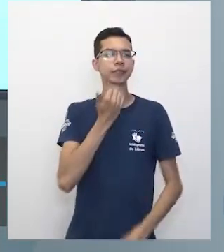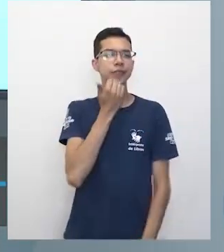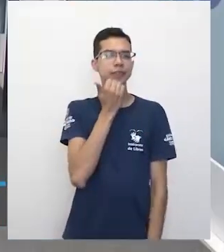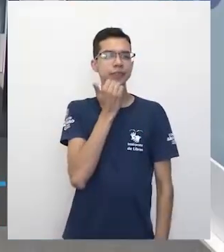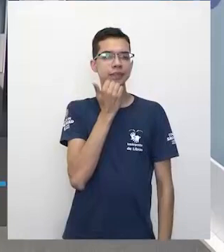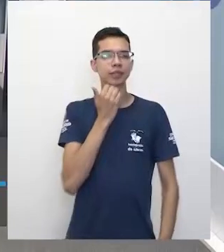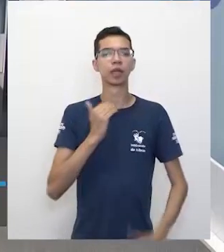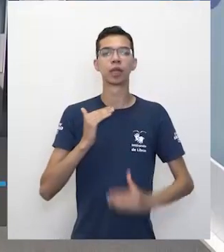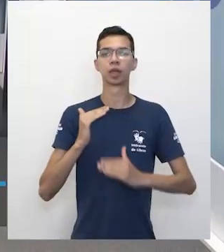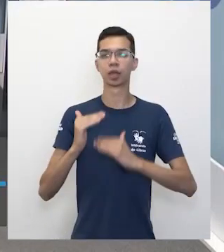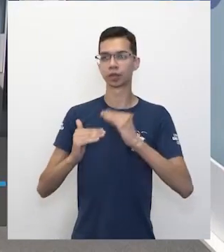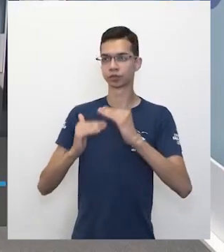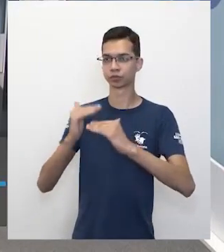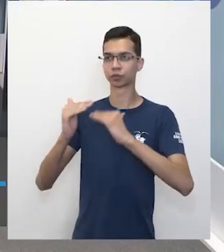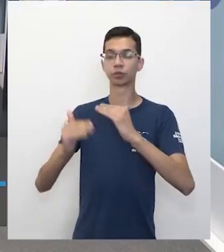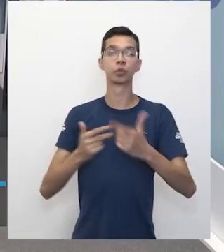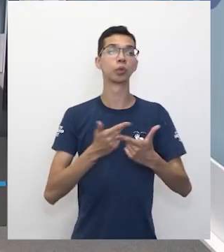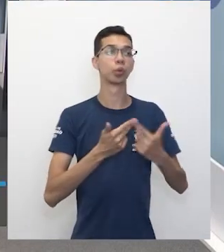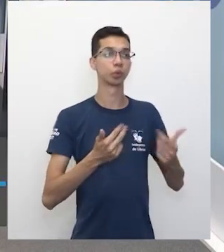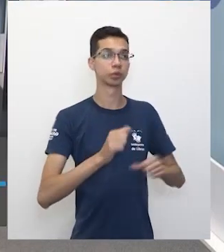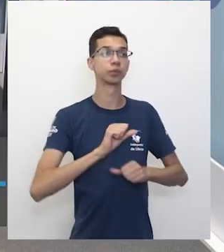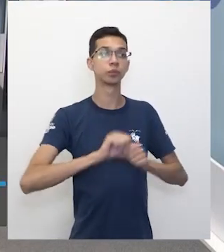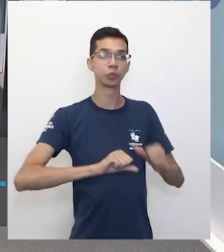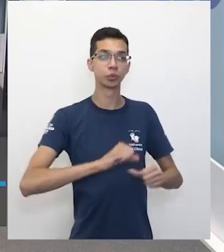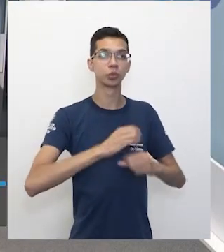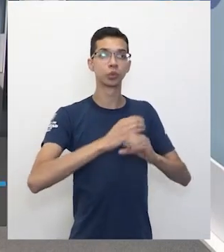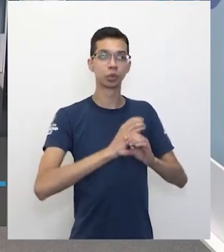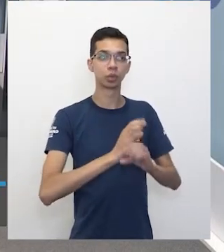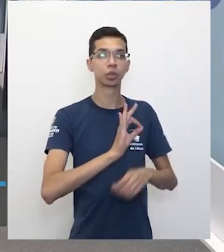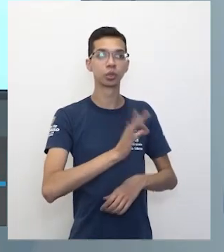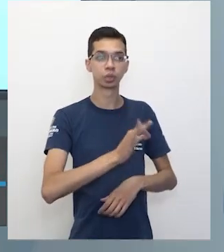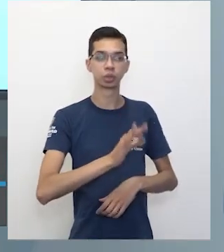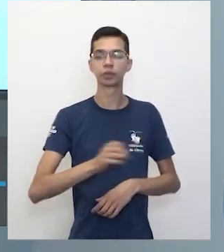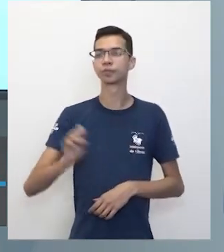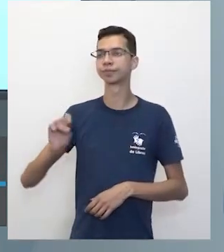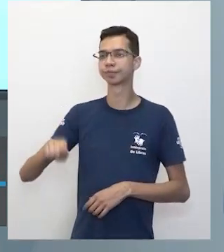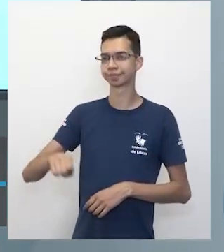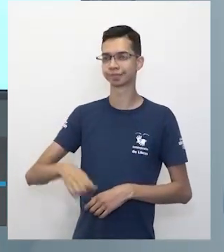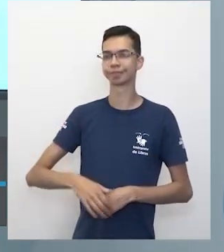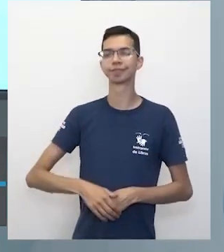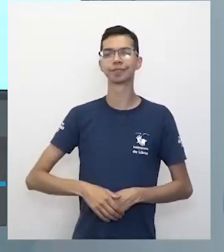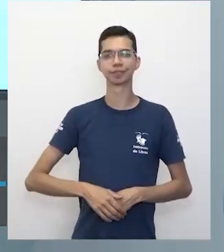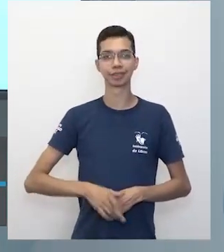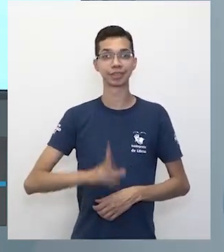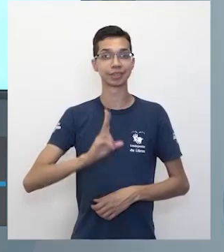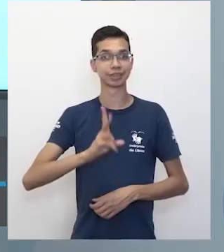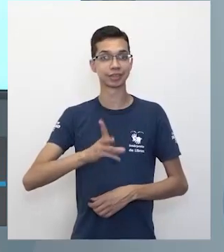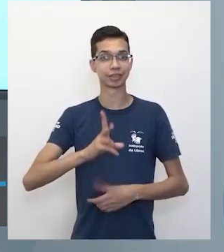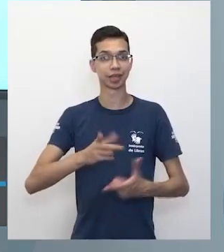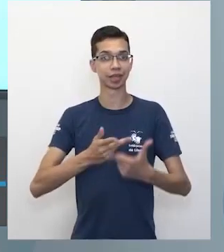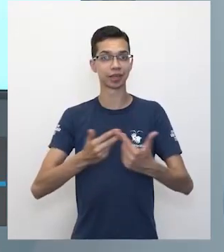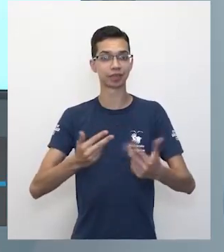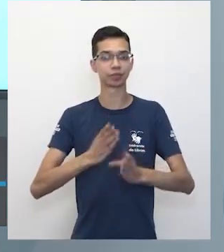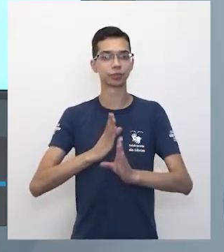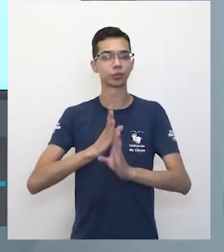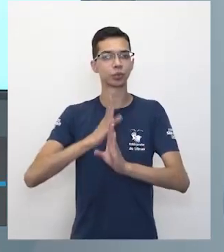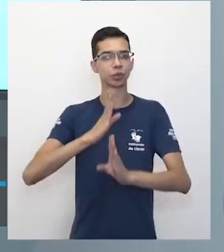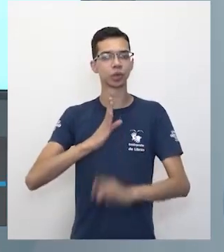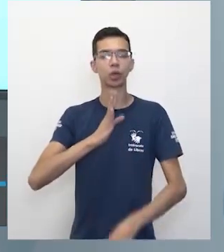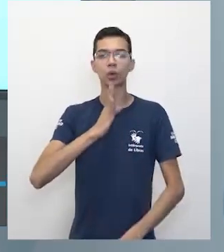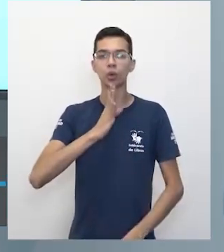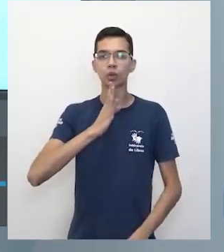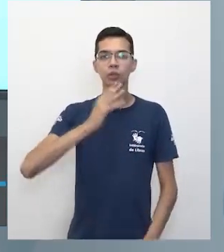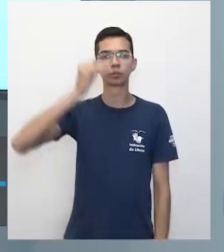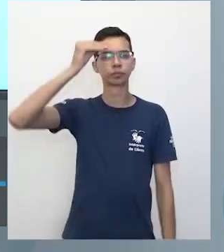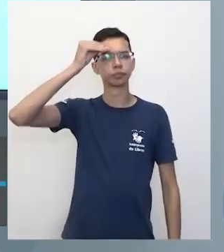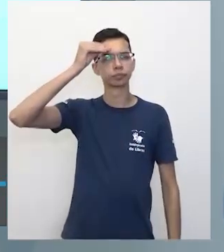Os equipamentos mudaram, né? Equipamentos a ciência mudaram. Tal. Nossa. Então, a gente está sempre descobrindo as coisas e o conhecimento ele avança.